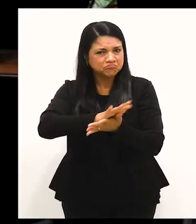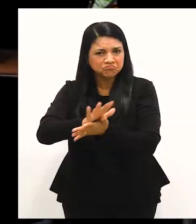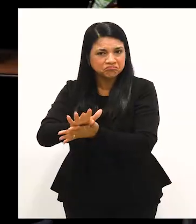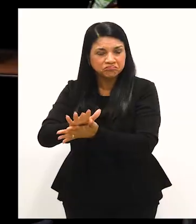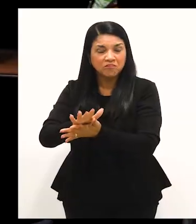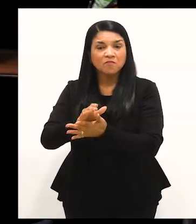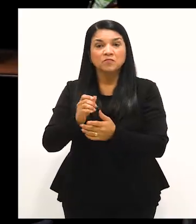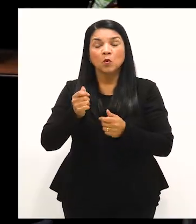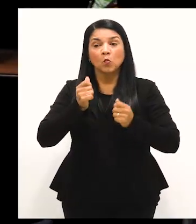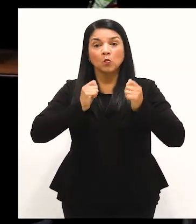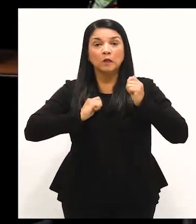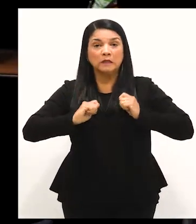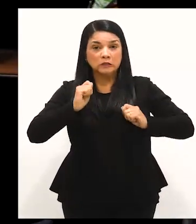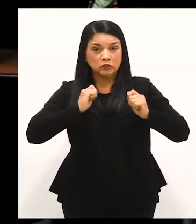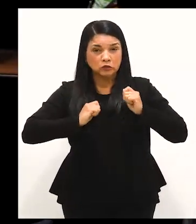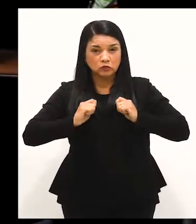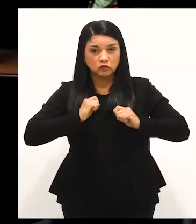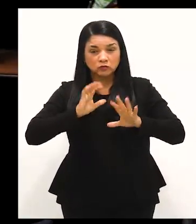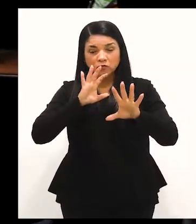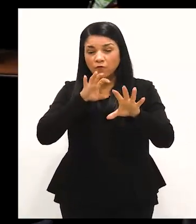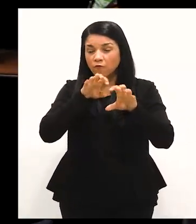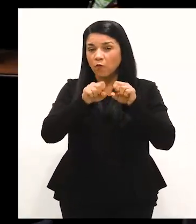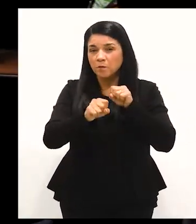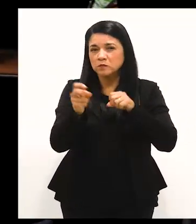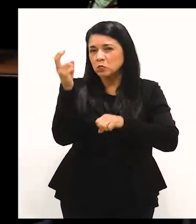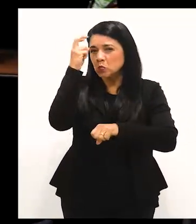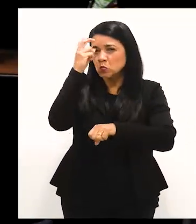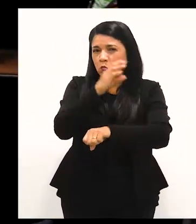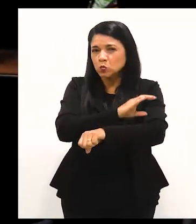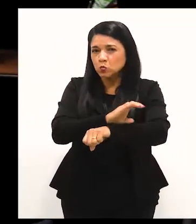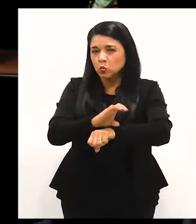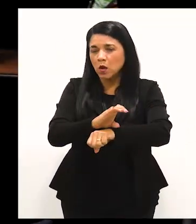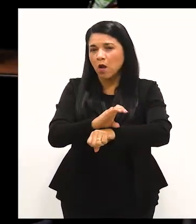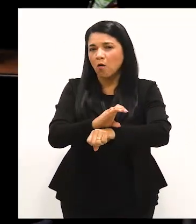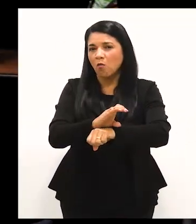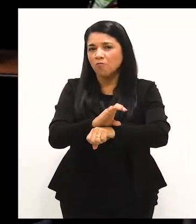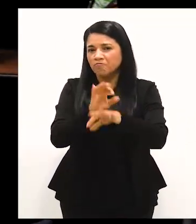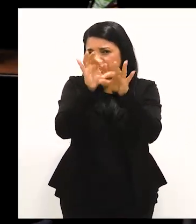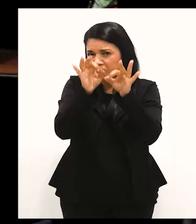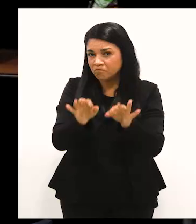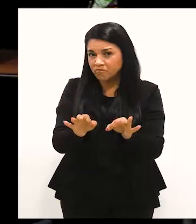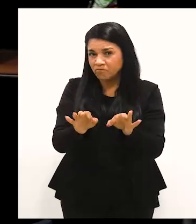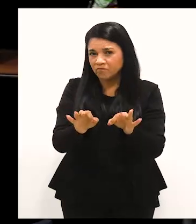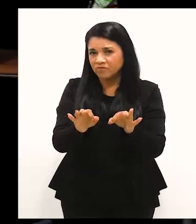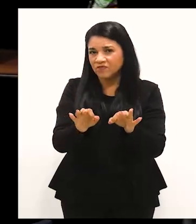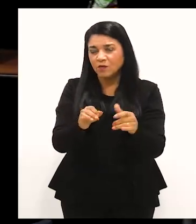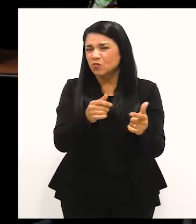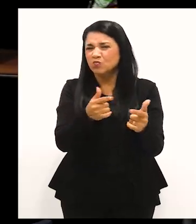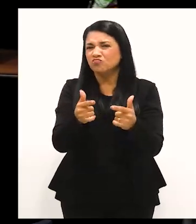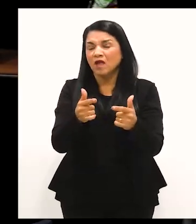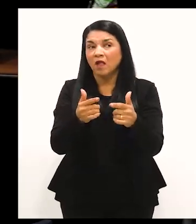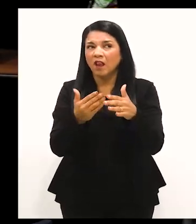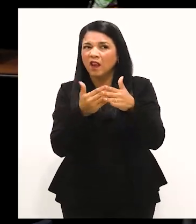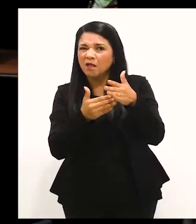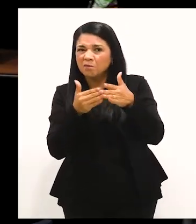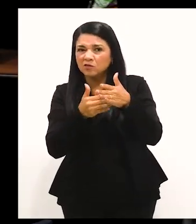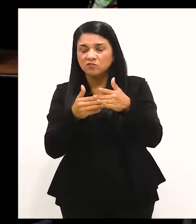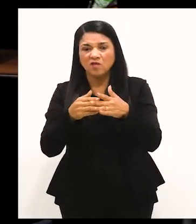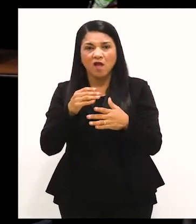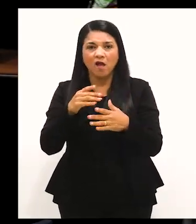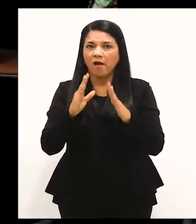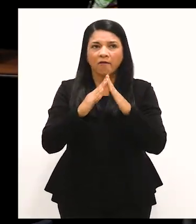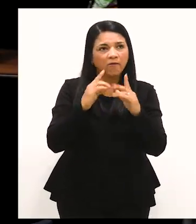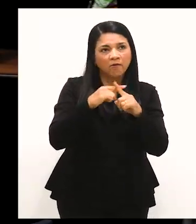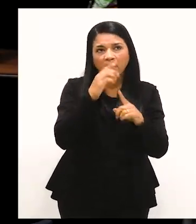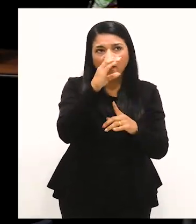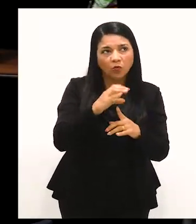não, porque a maioria, o artista, né, ele já tem uma formação cultural bem adequada, né? Ele não tem essa limitação, né?